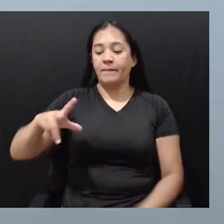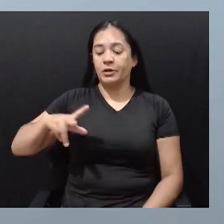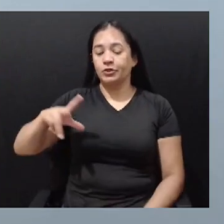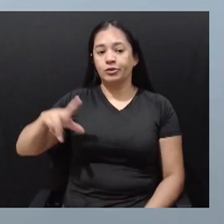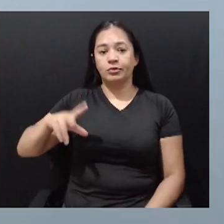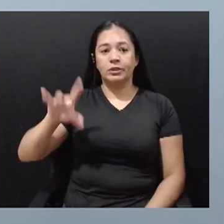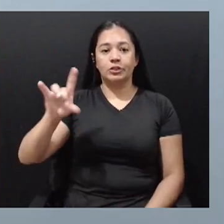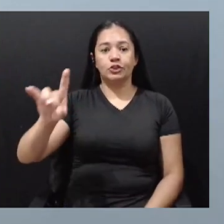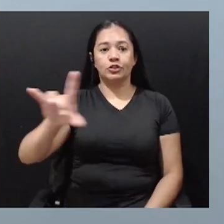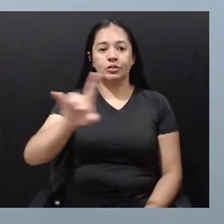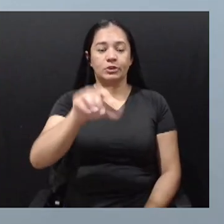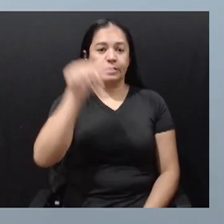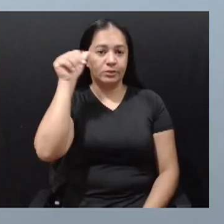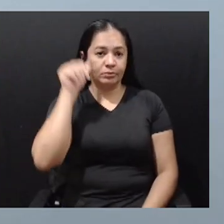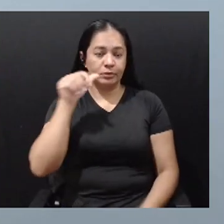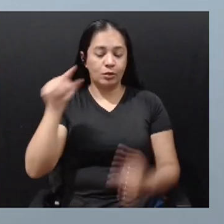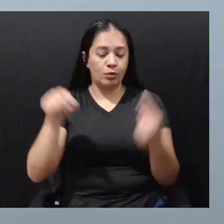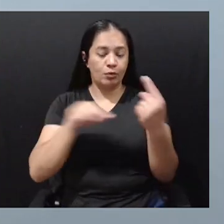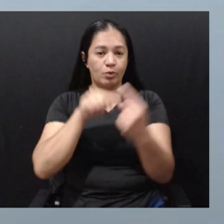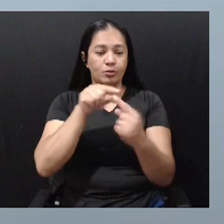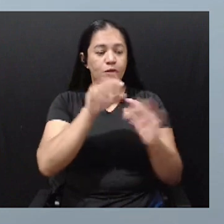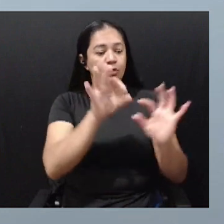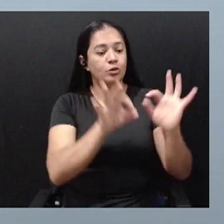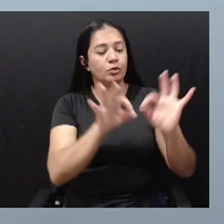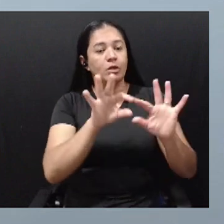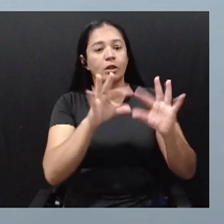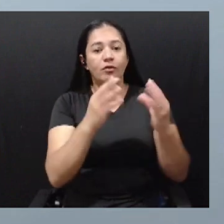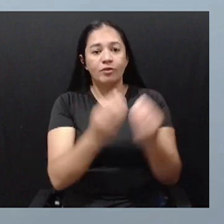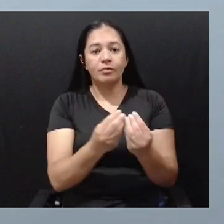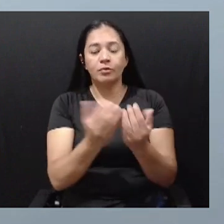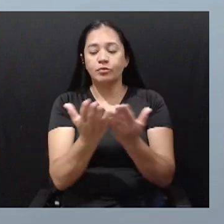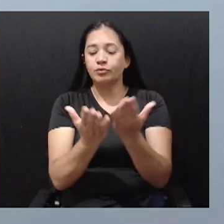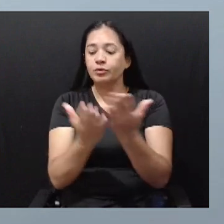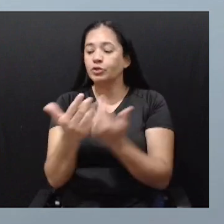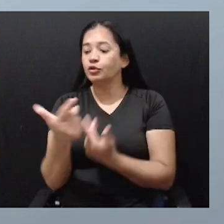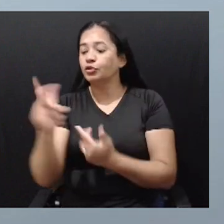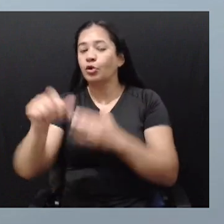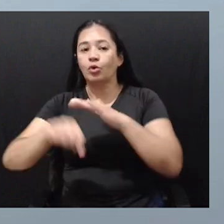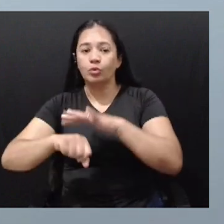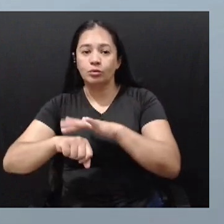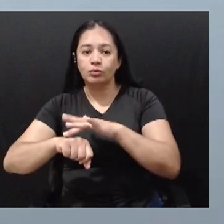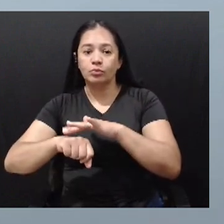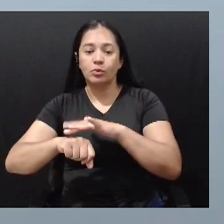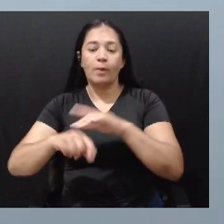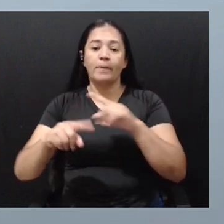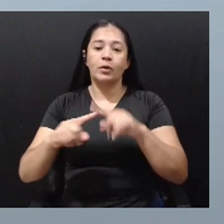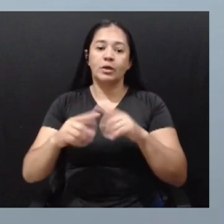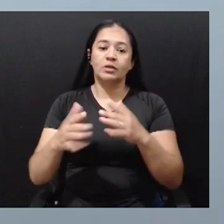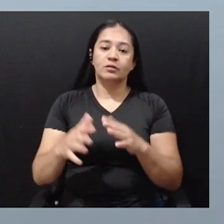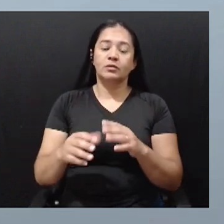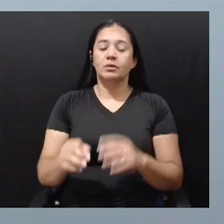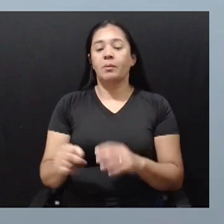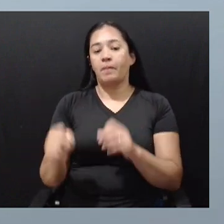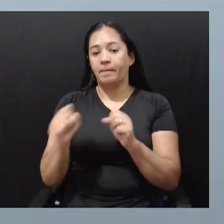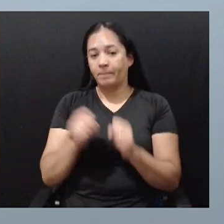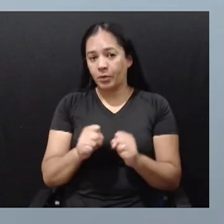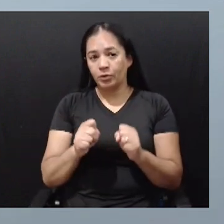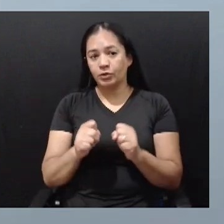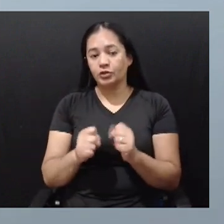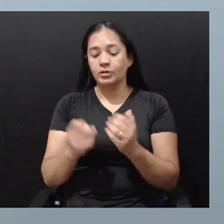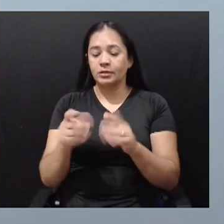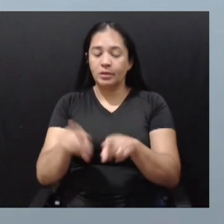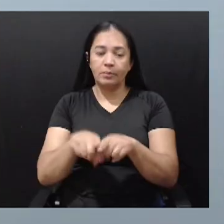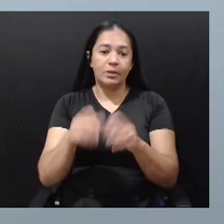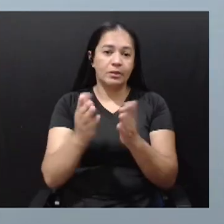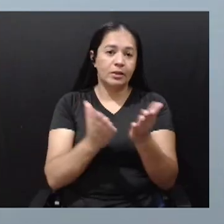objetivo do planejamento familiar, o tratamento de outras doenças, porque você pode estar promovendo anticoncepção e tratando outras doenças. Então, vamos